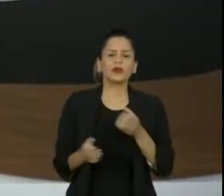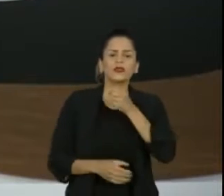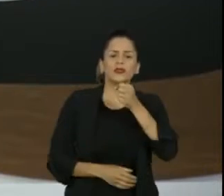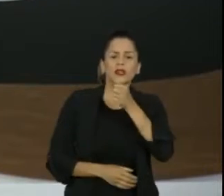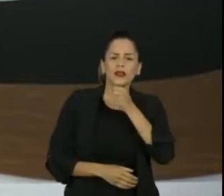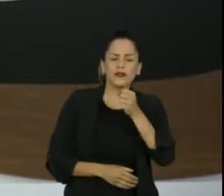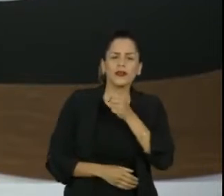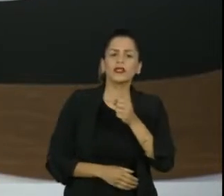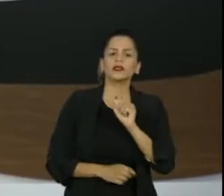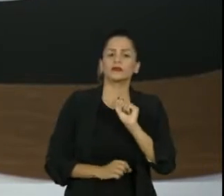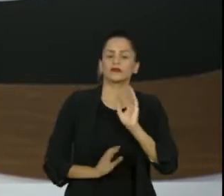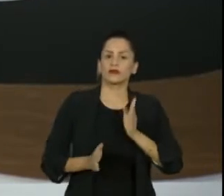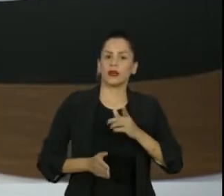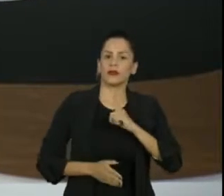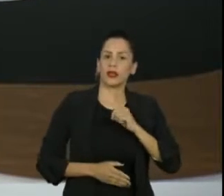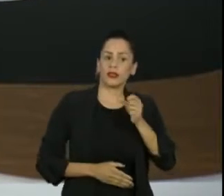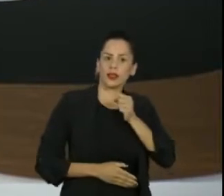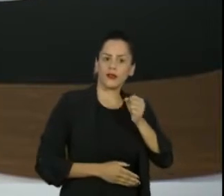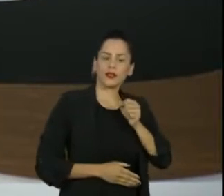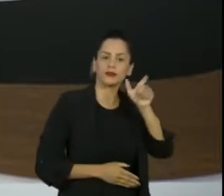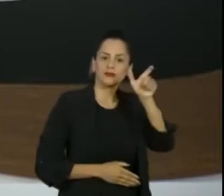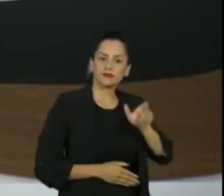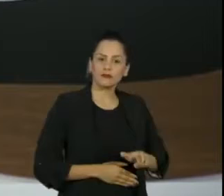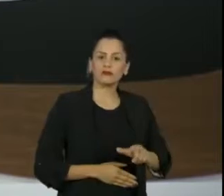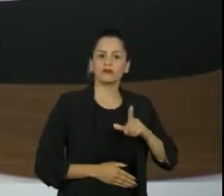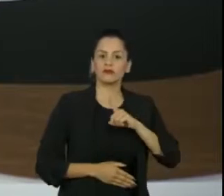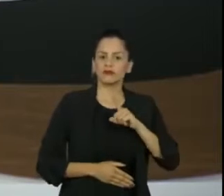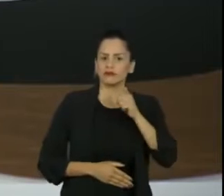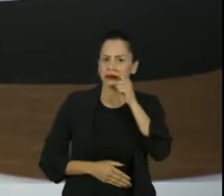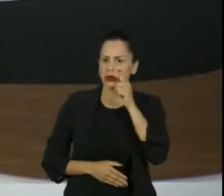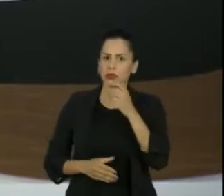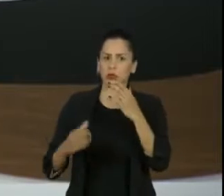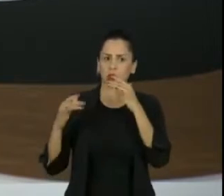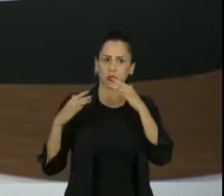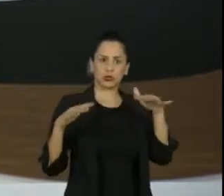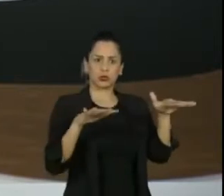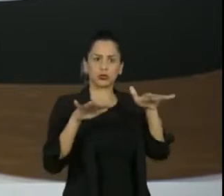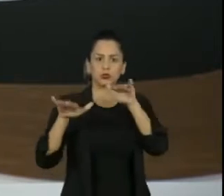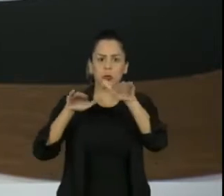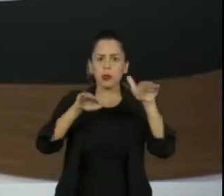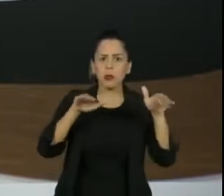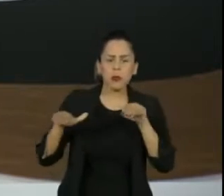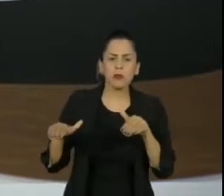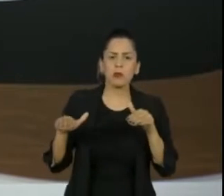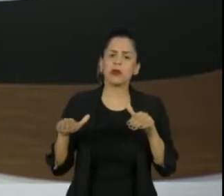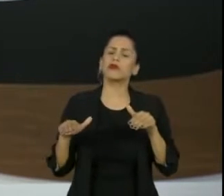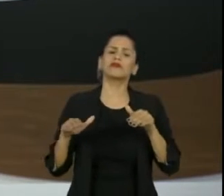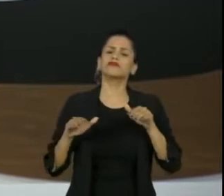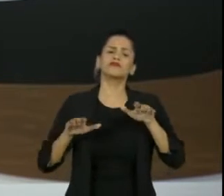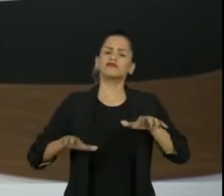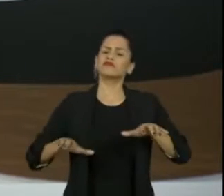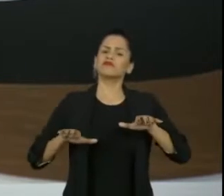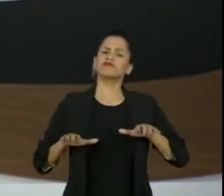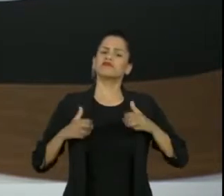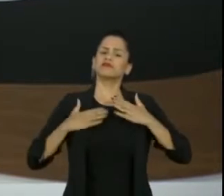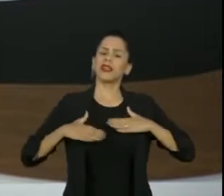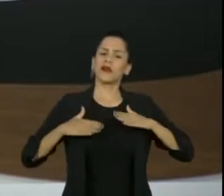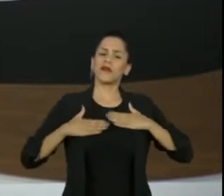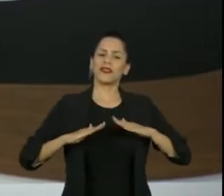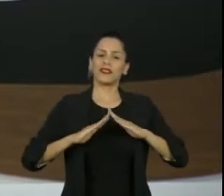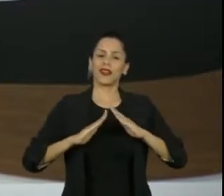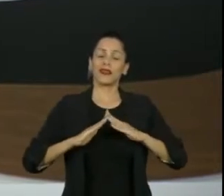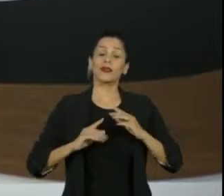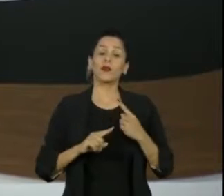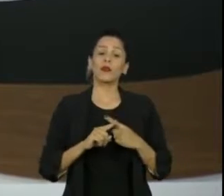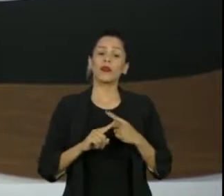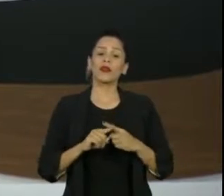assistiu o segundo turno das eleições, que mobilizou as atenções de todo o país tranquilão, no sofá. Isso porque ele já havia